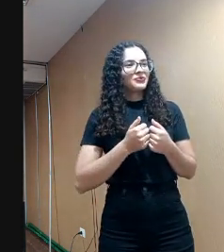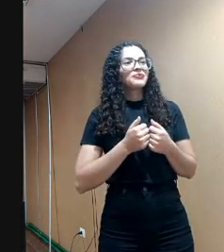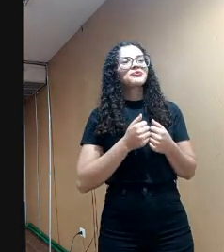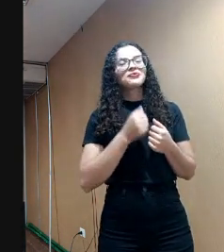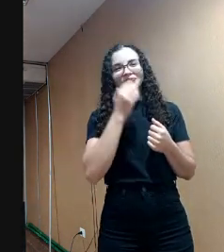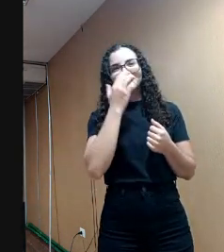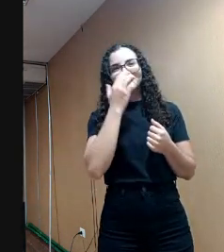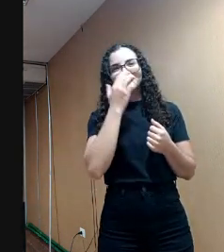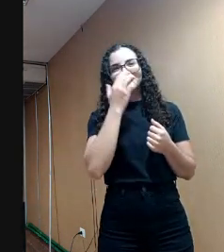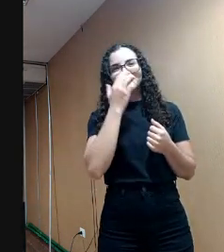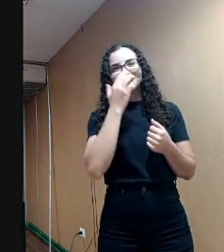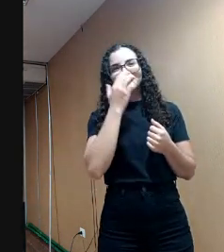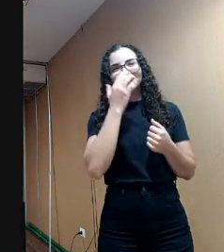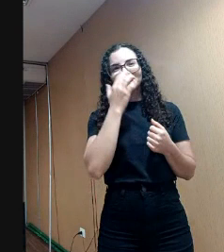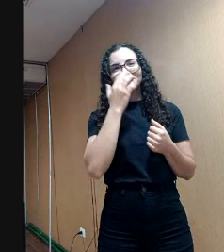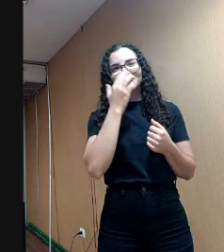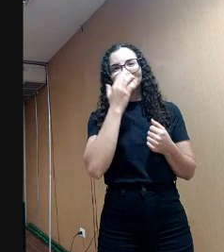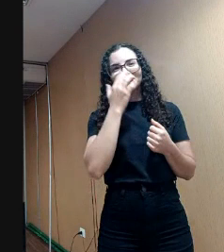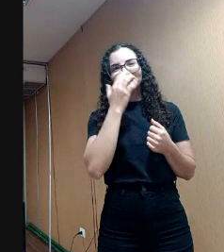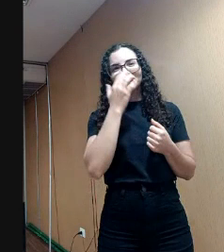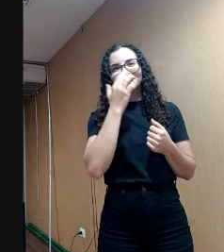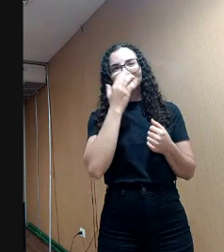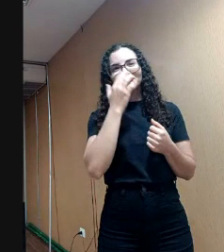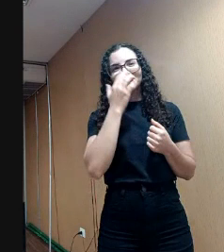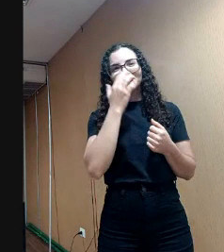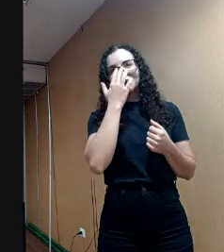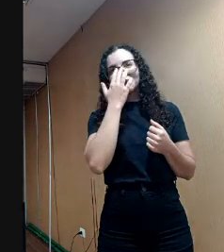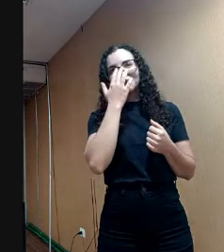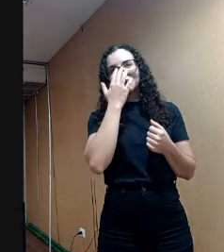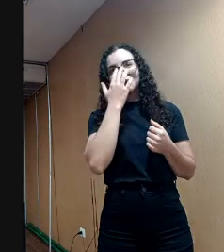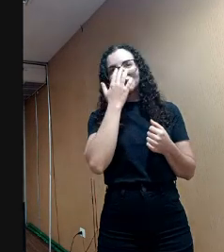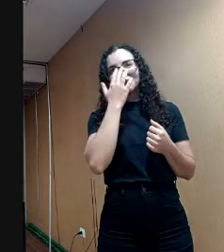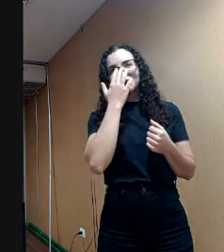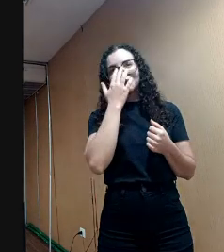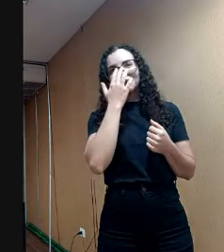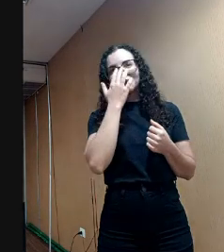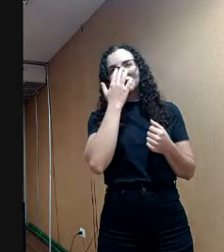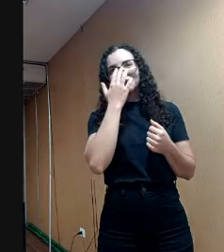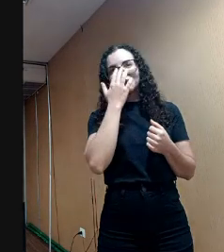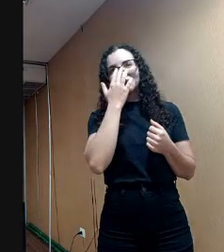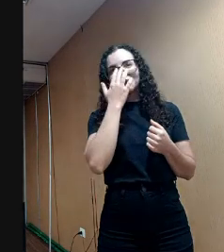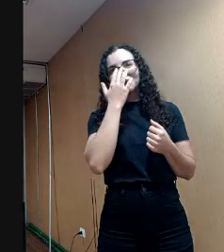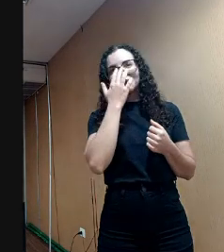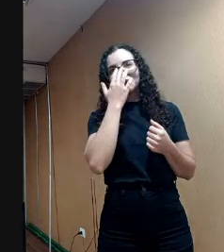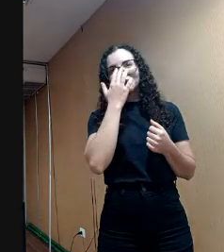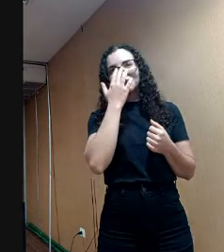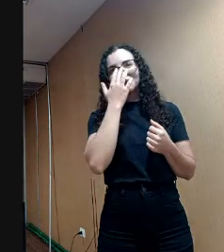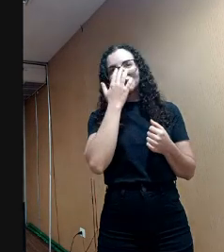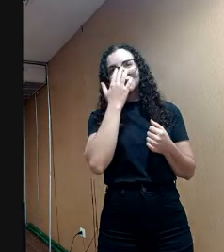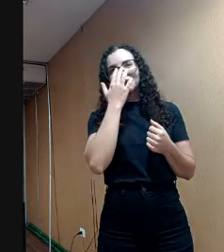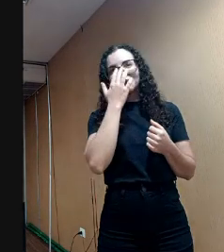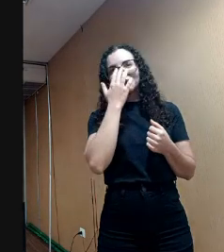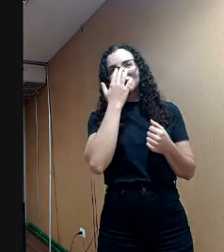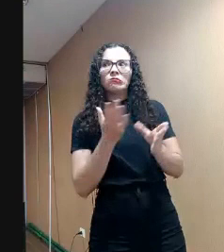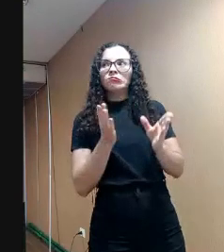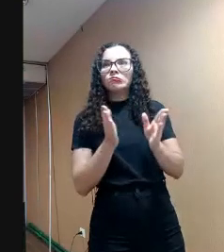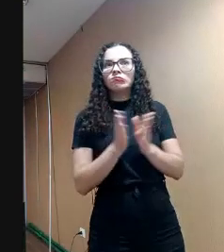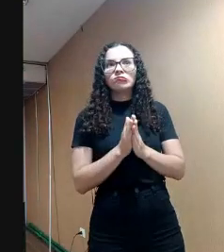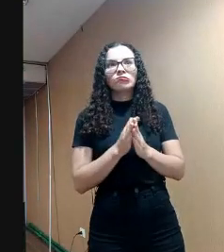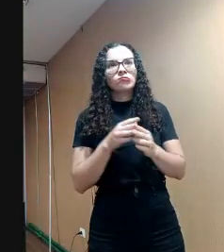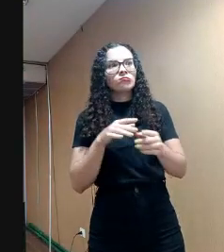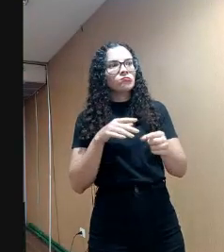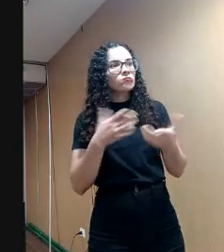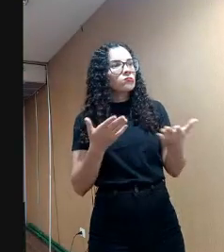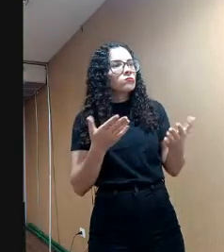que o tema, né, muito, muito nos inquieta, né, a questão das estratégias para ensinar, aprender e avaliar